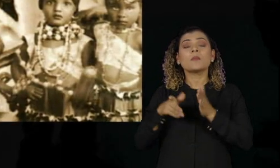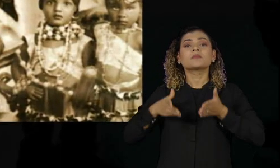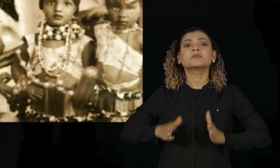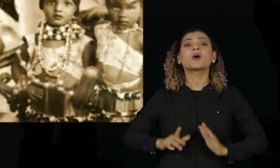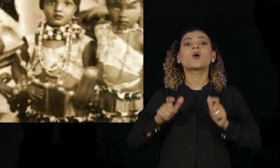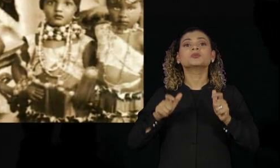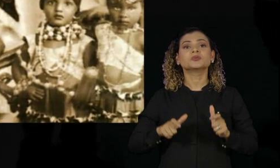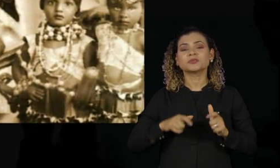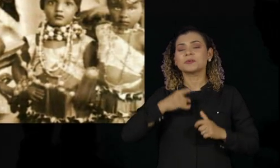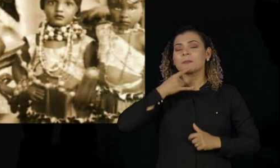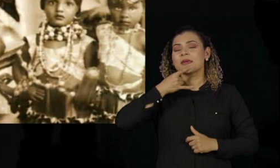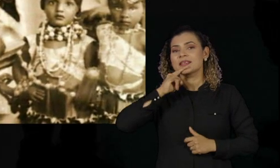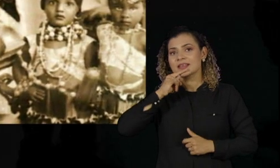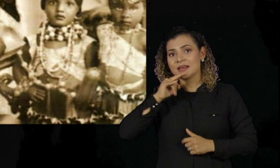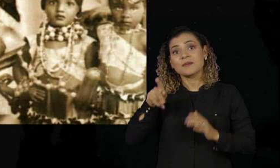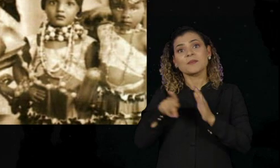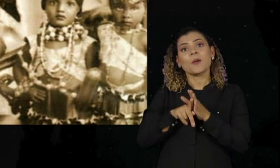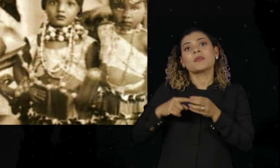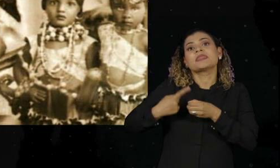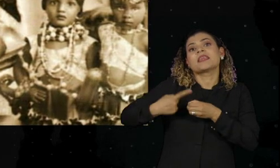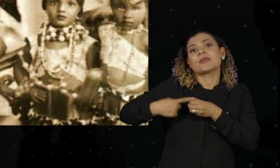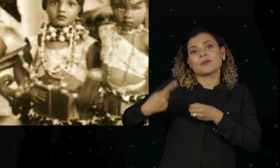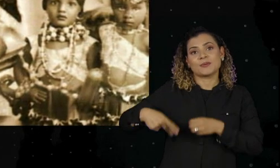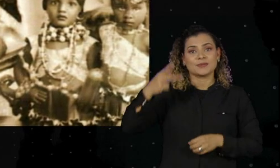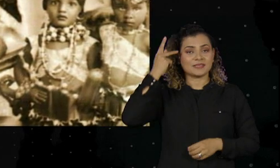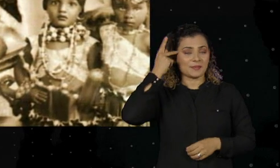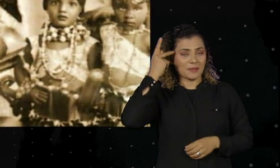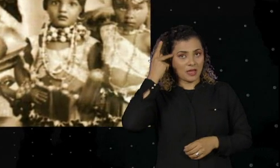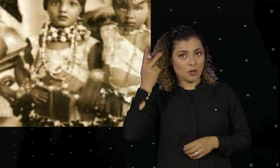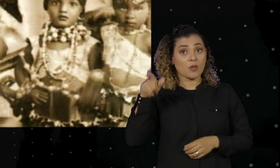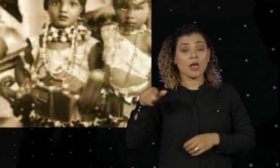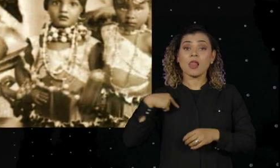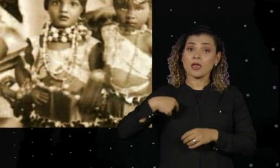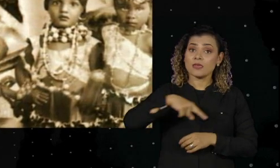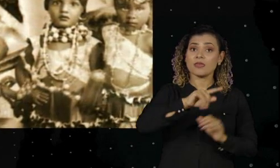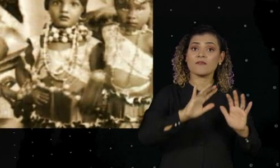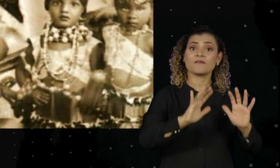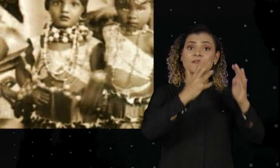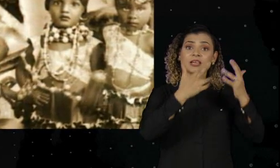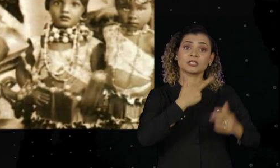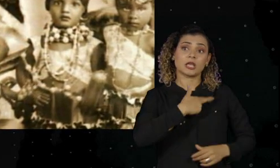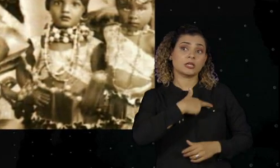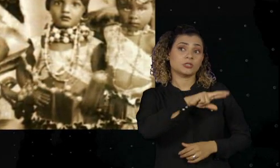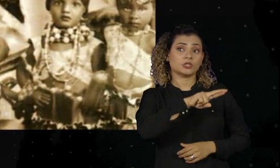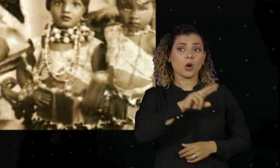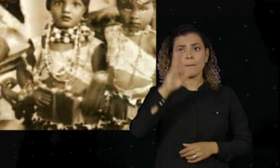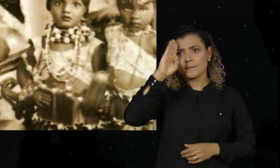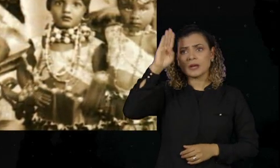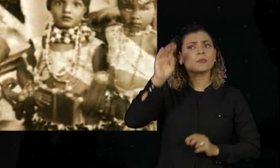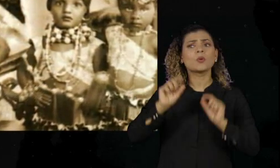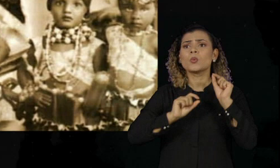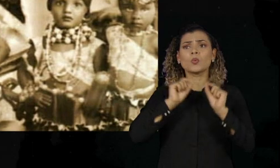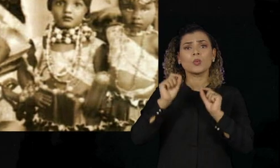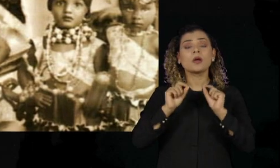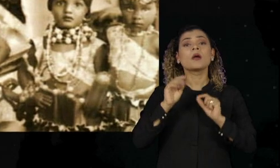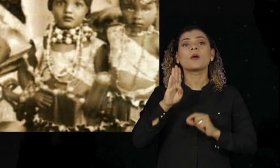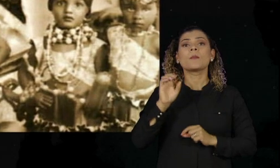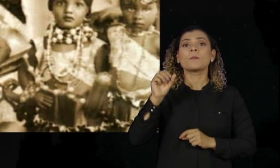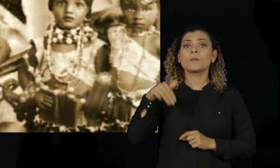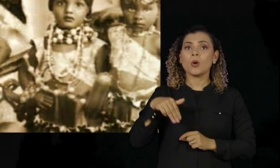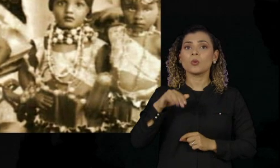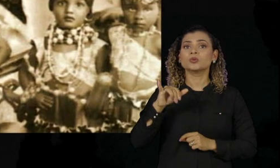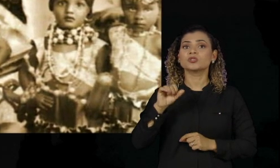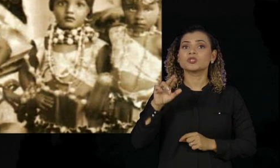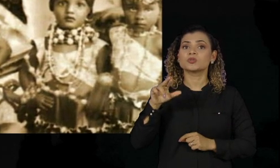danças culturais do interior. Ela ia nas festas religiosas, principalmente em Bom Jesus de